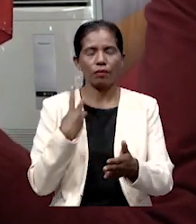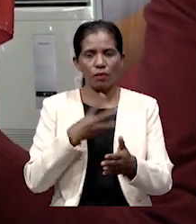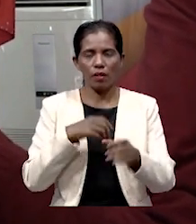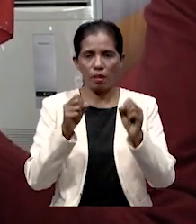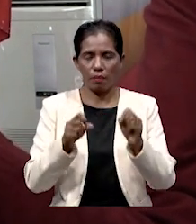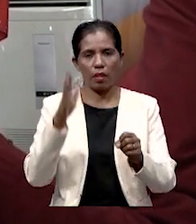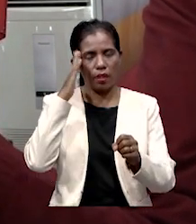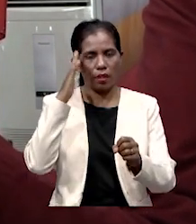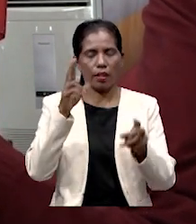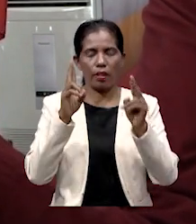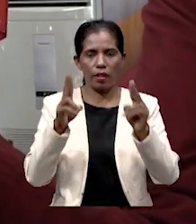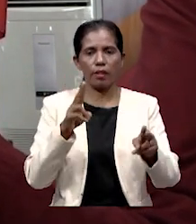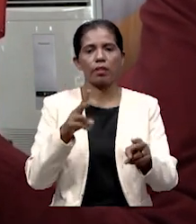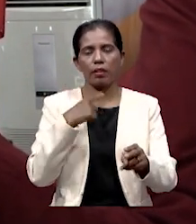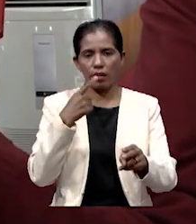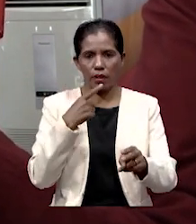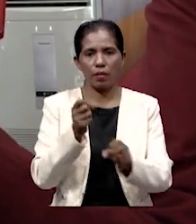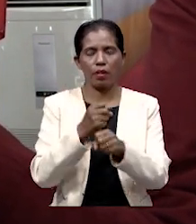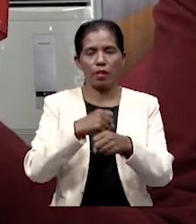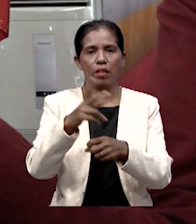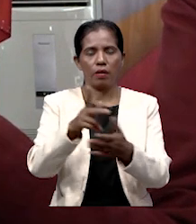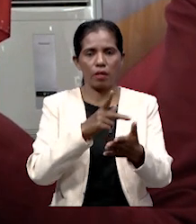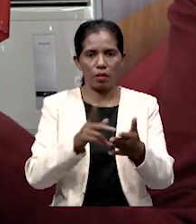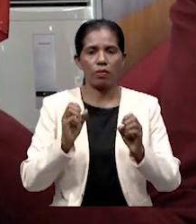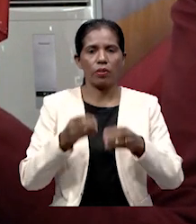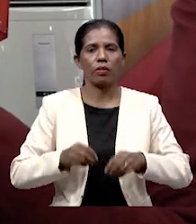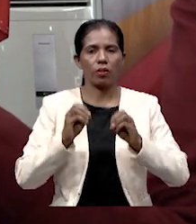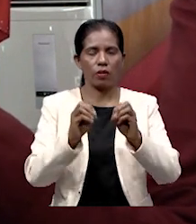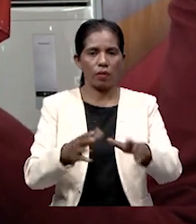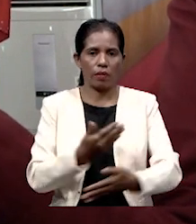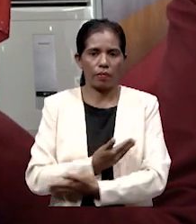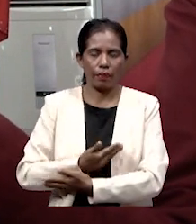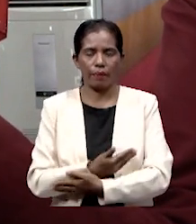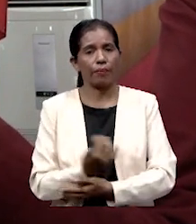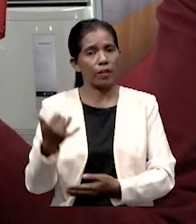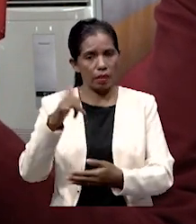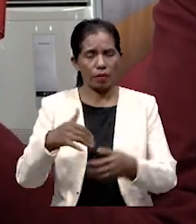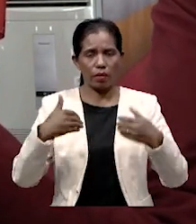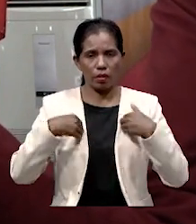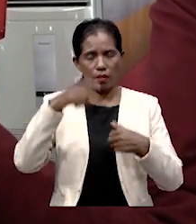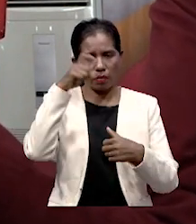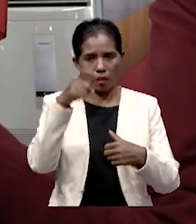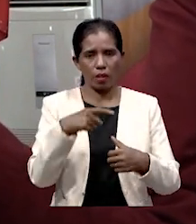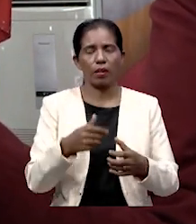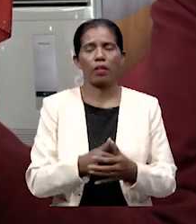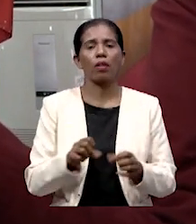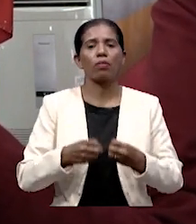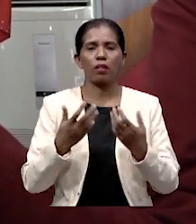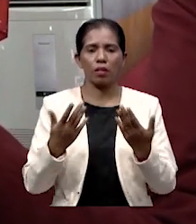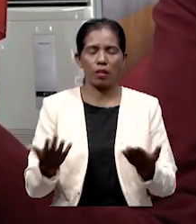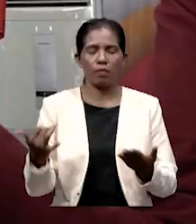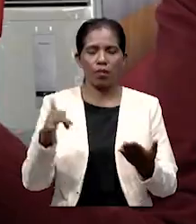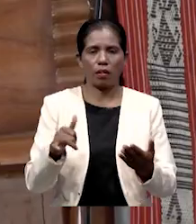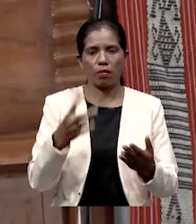quem o autor, se é uma prática de crime, e seramos, e a capacidade na tom, insama, ita bele, agiliza, viabiliza,